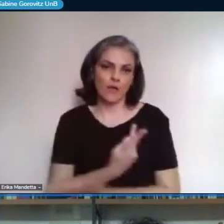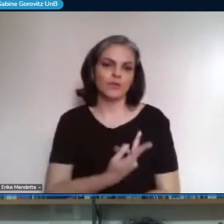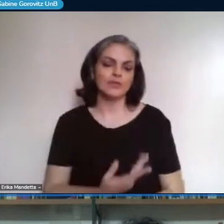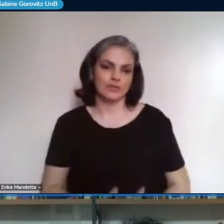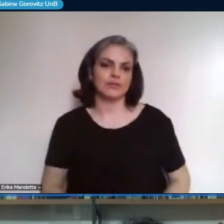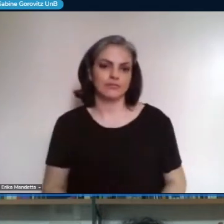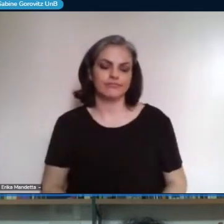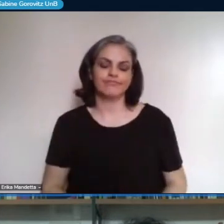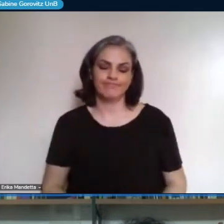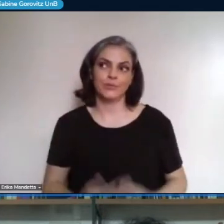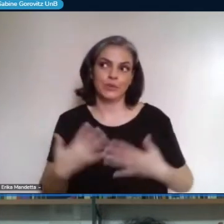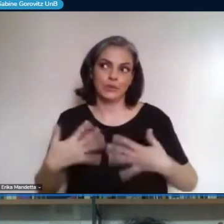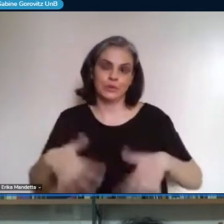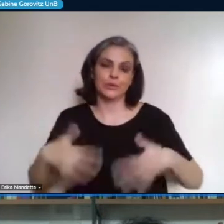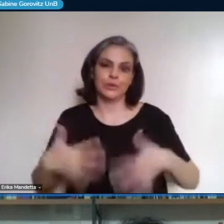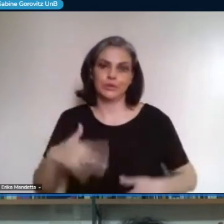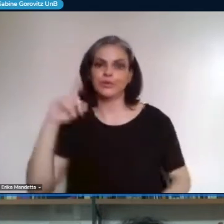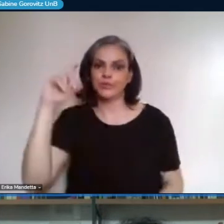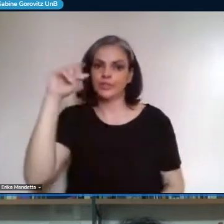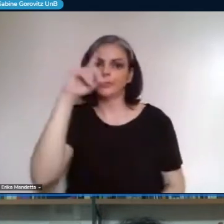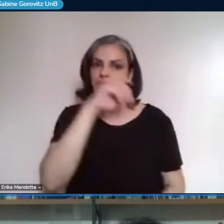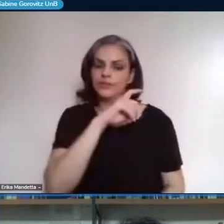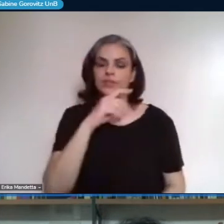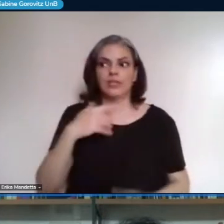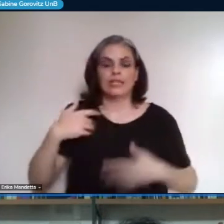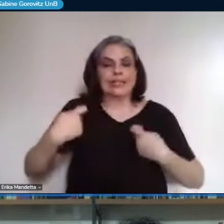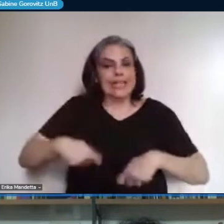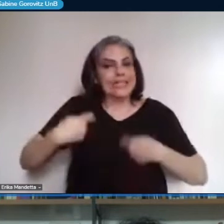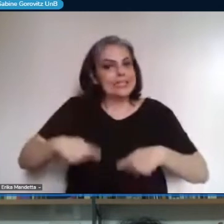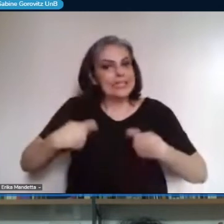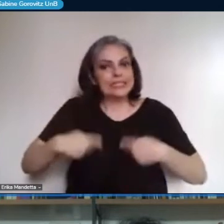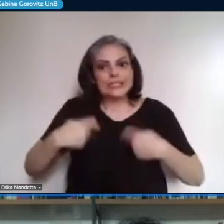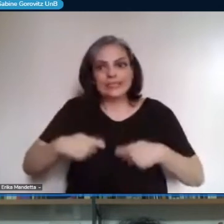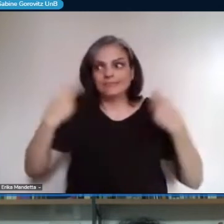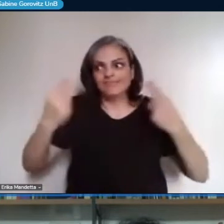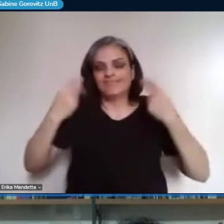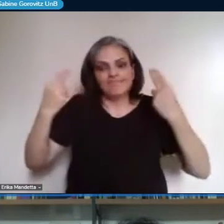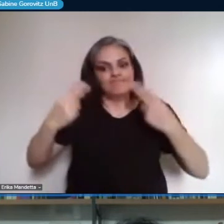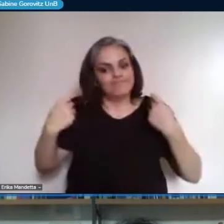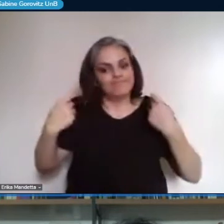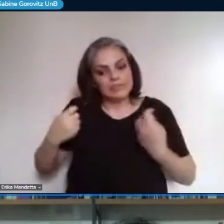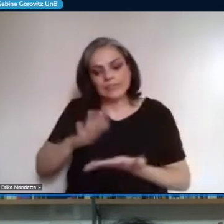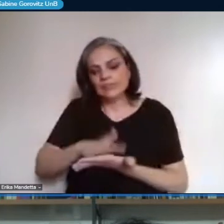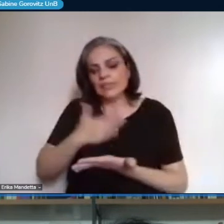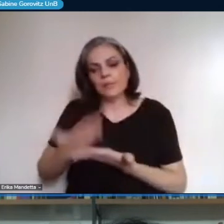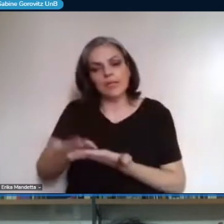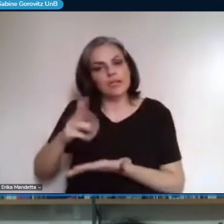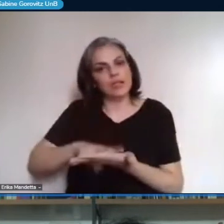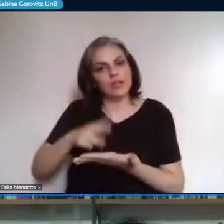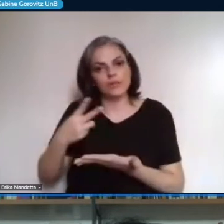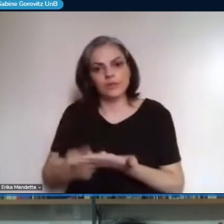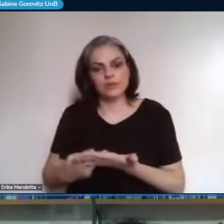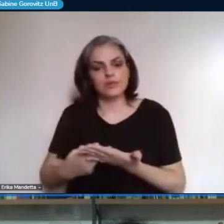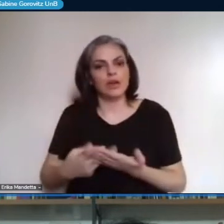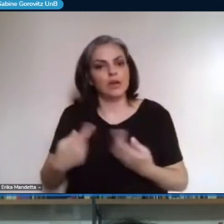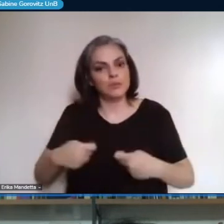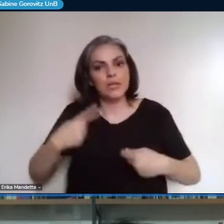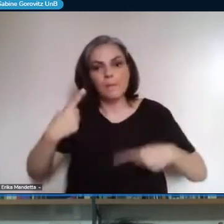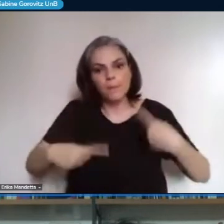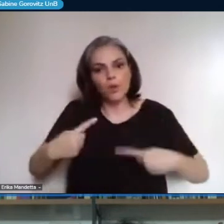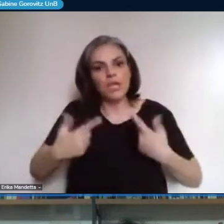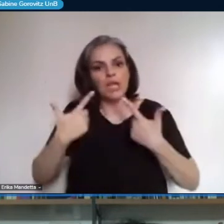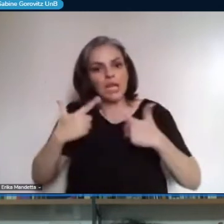paradigmático da necessidade absoluta da interpretação, da tradução e de políticas linguísticas que